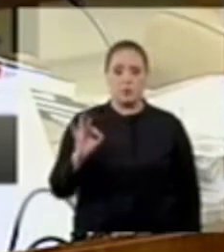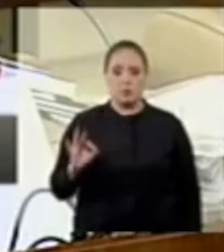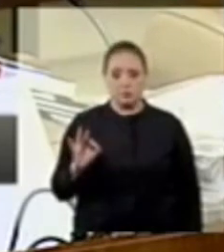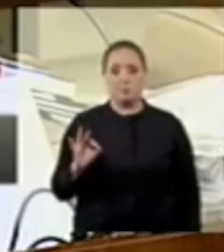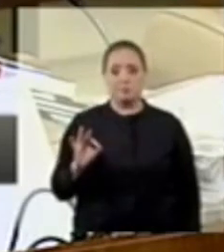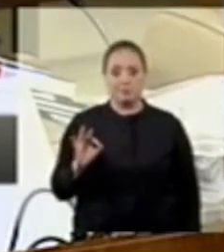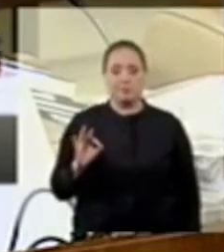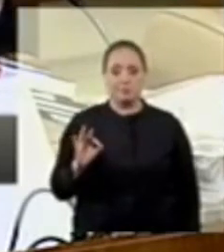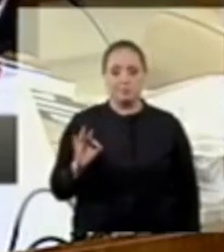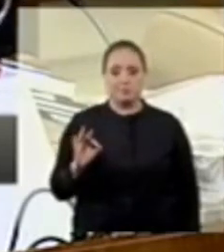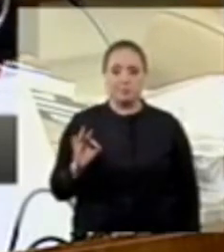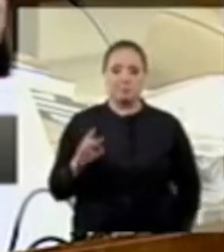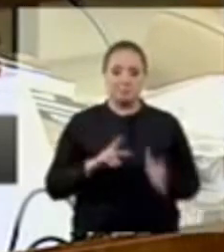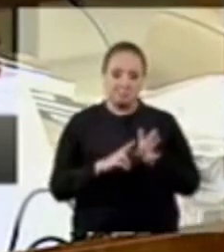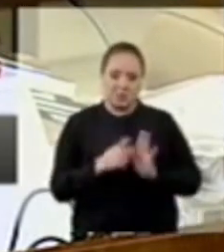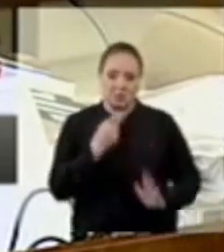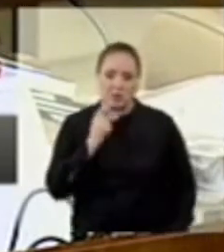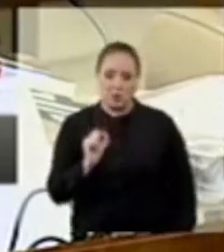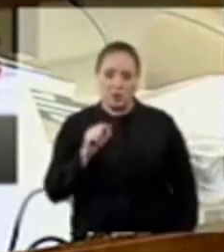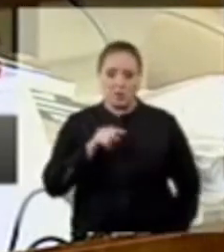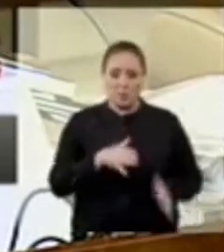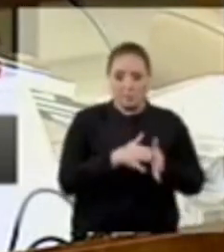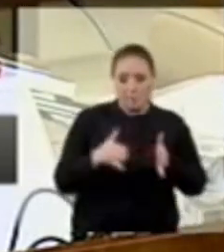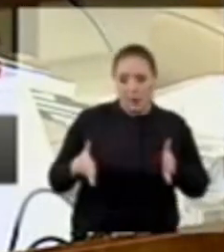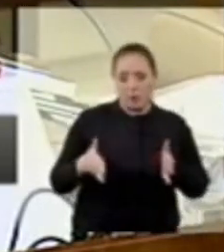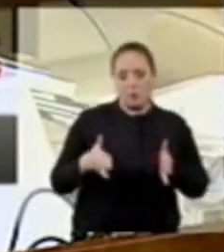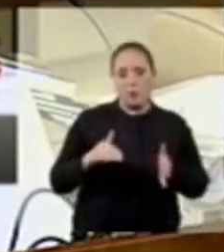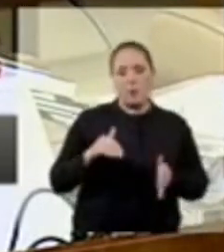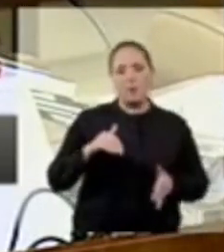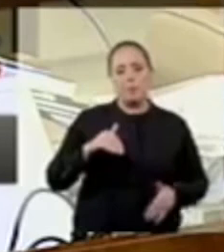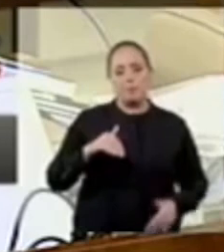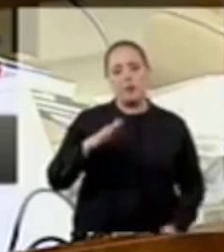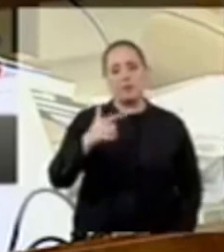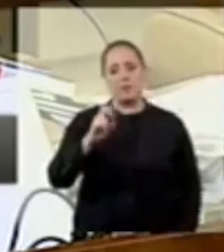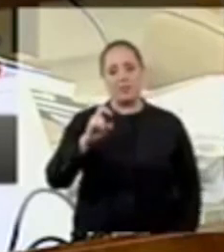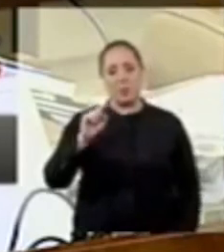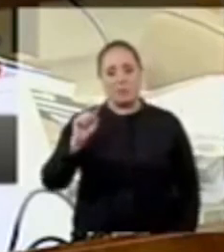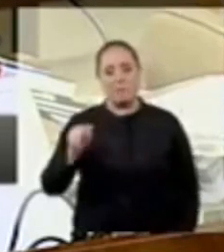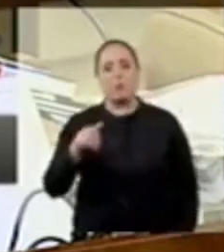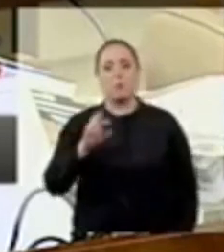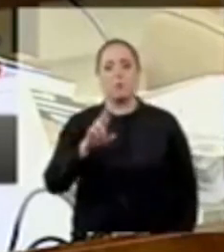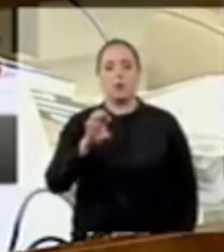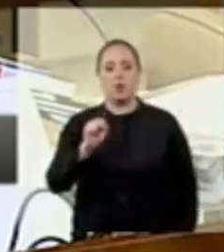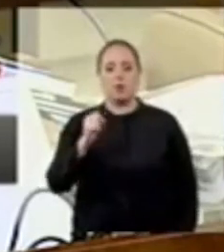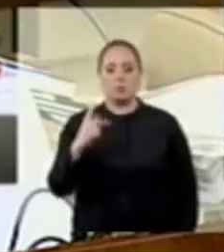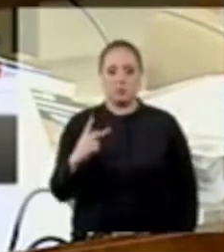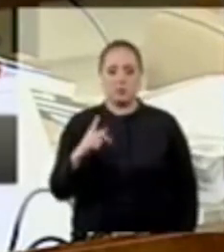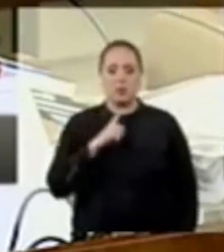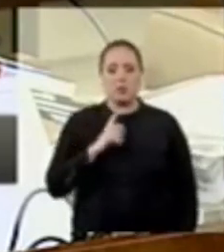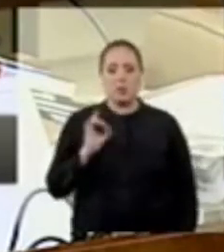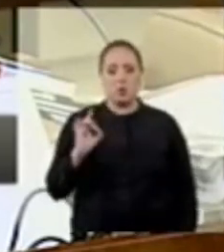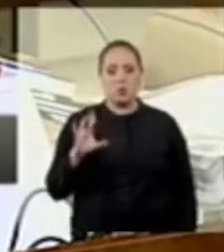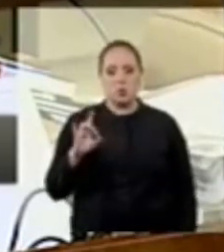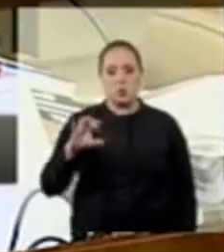vale dizer naquele período em mais de 25 mil recursos extraordinários houve somente